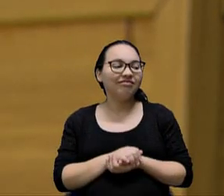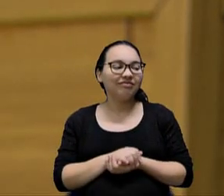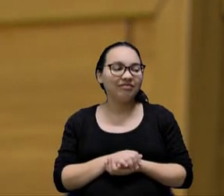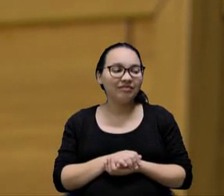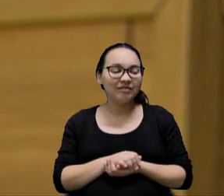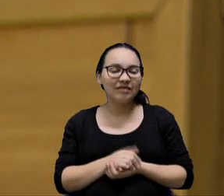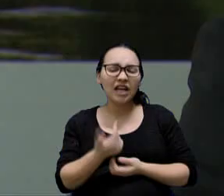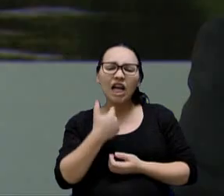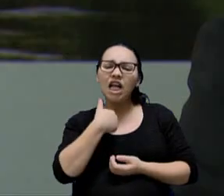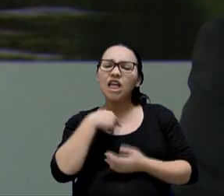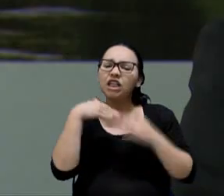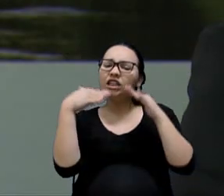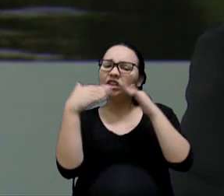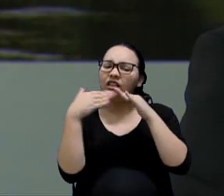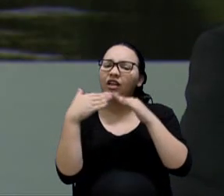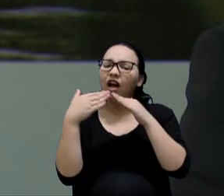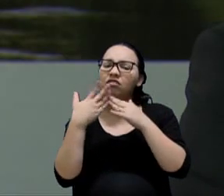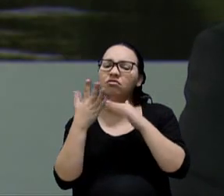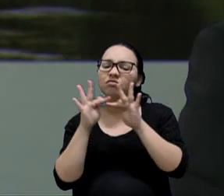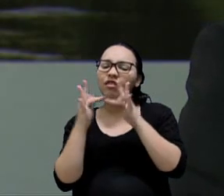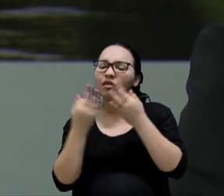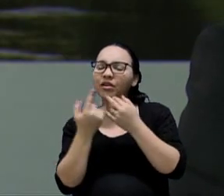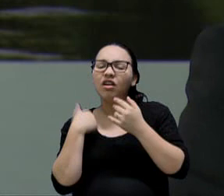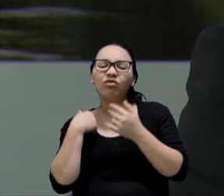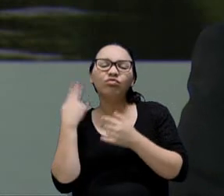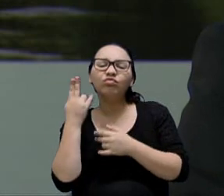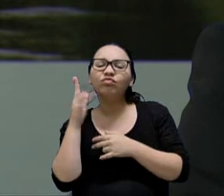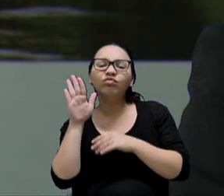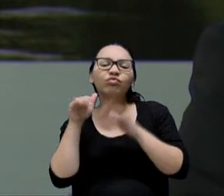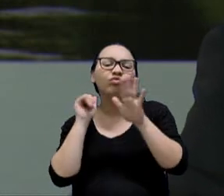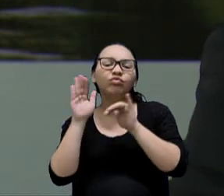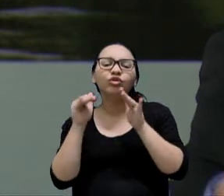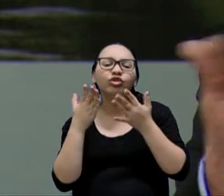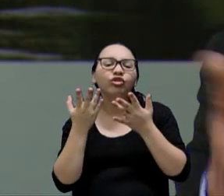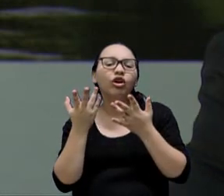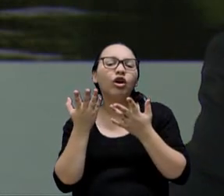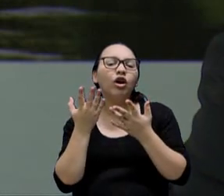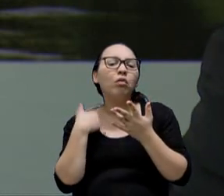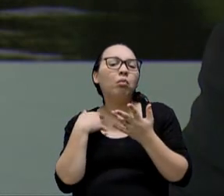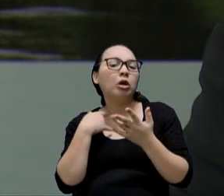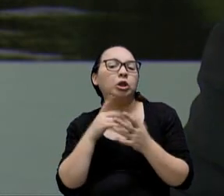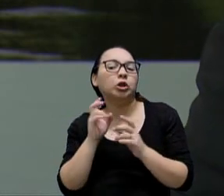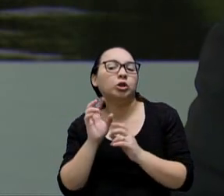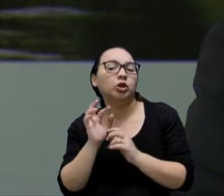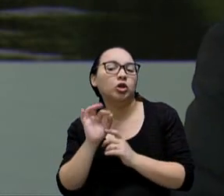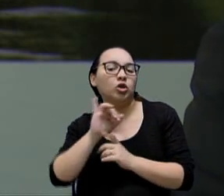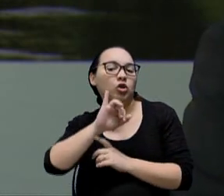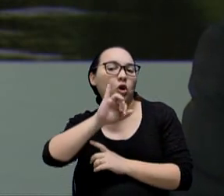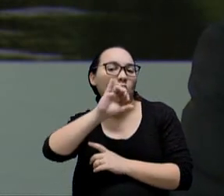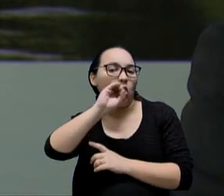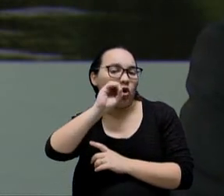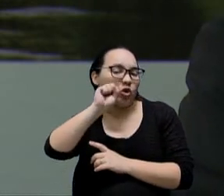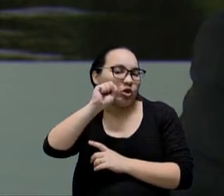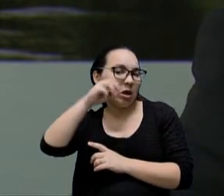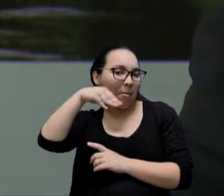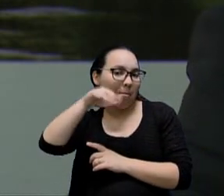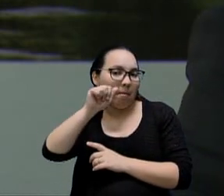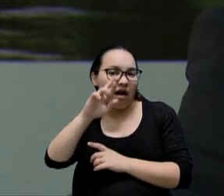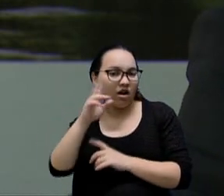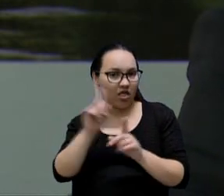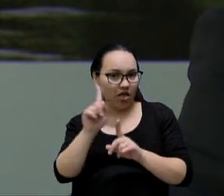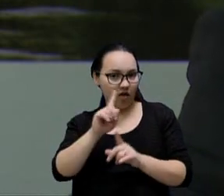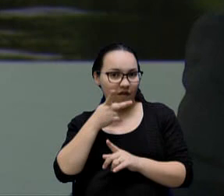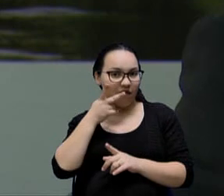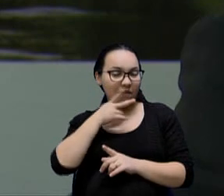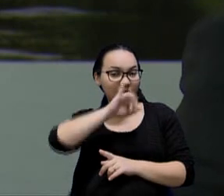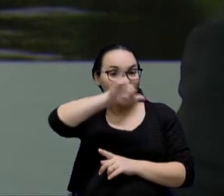E em casa e na família a gente não chama o doutor Osmar, a gente chama de Júnior mesmo, entendeu? Que